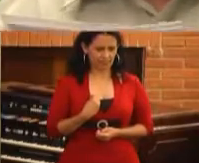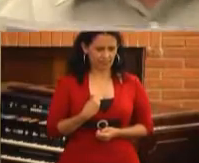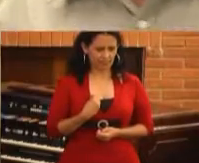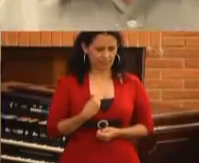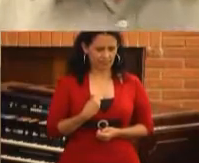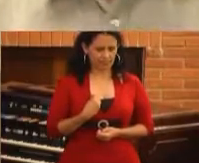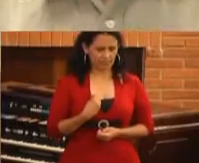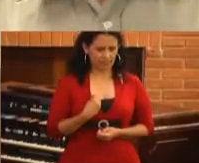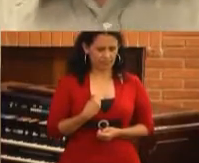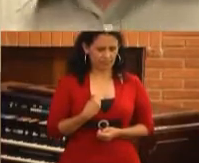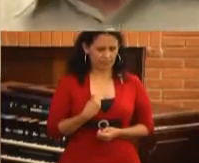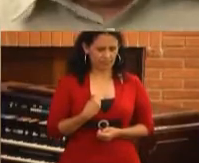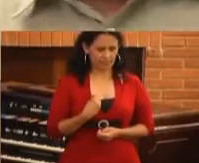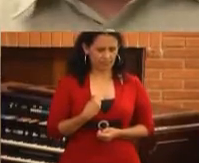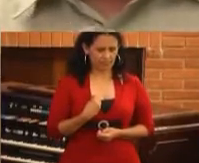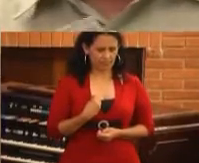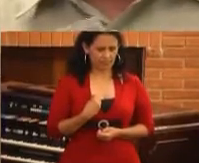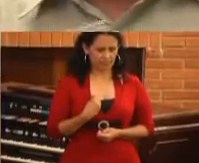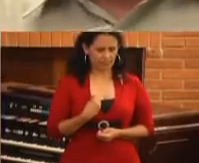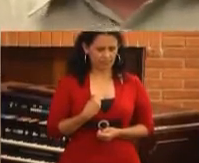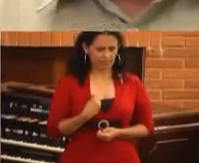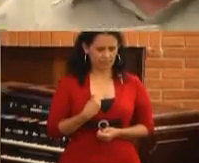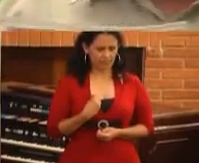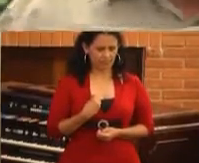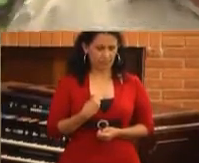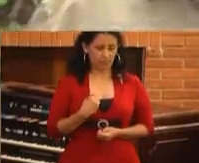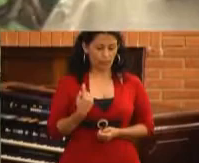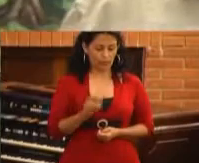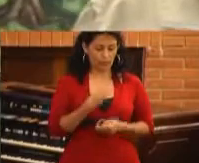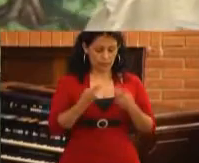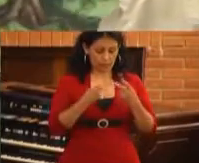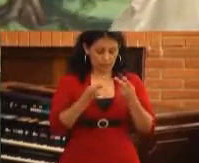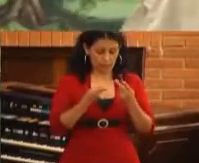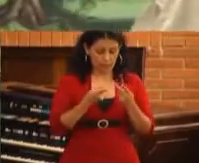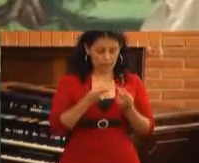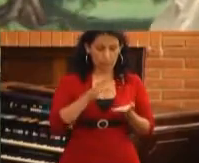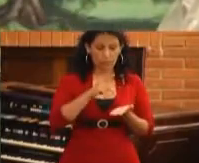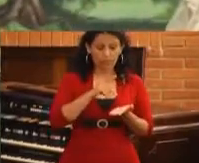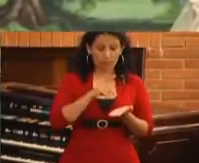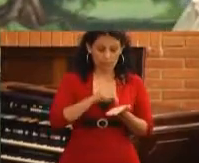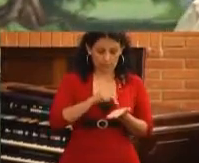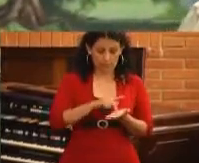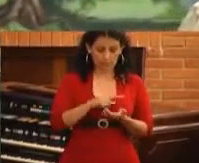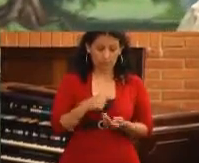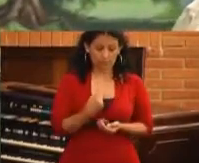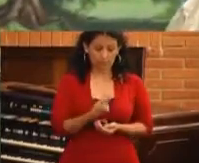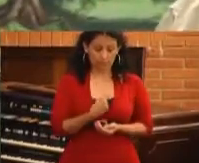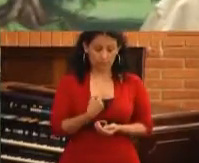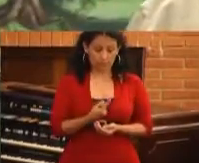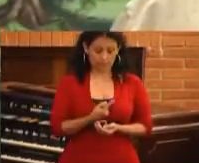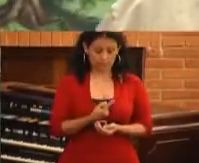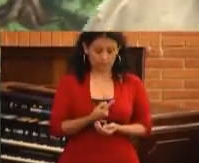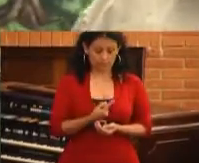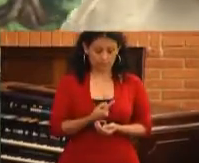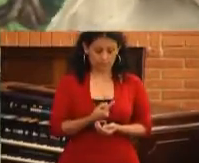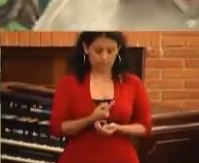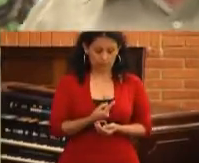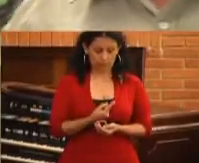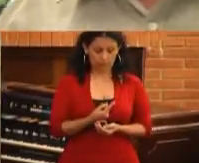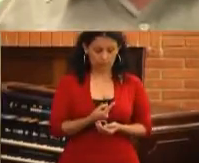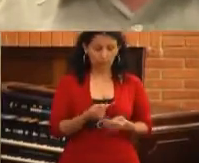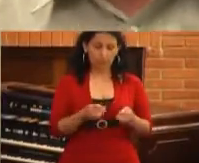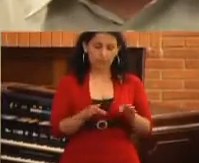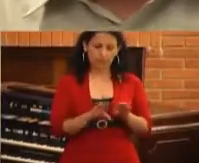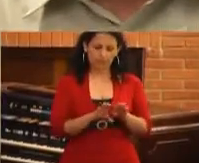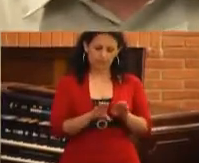nos anda a ultrajar, a verdade é que também nós, de certo modo,